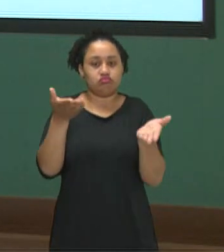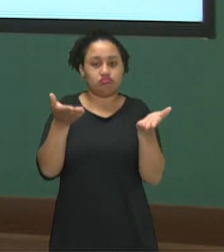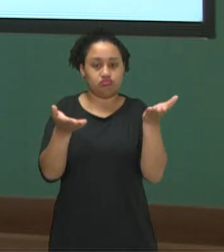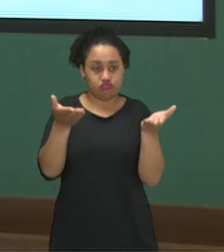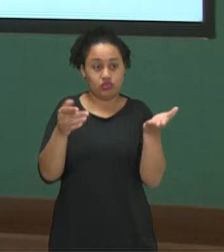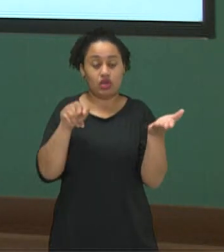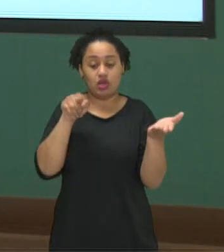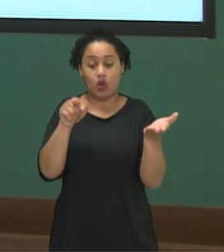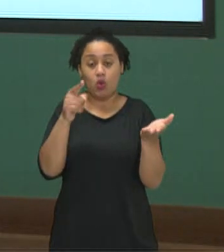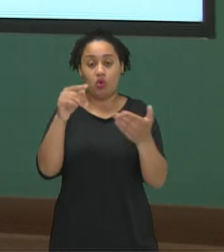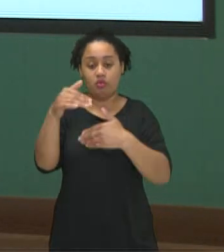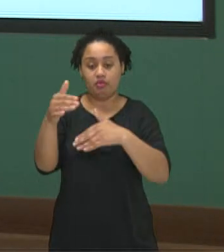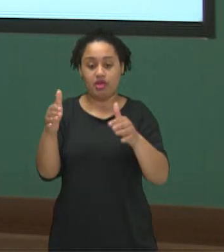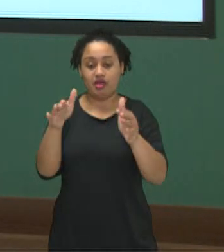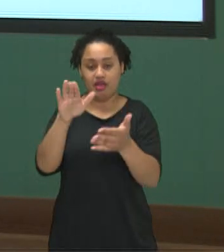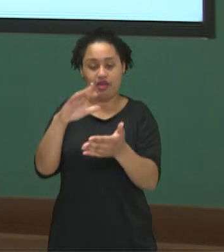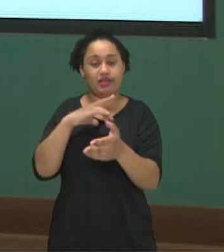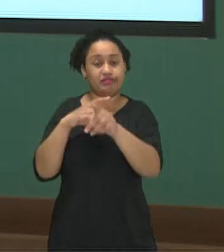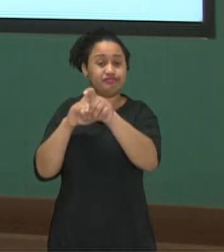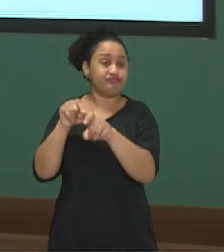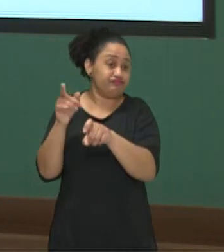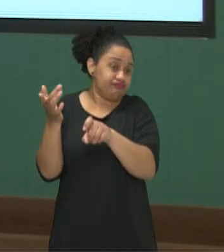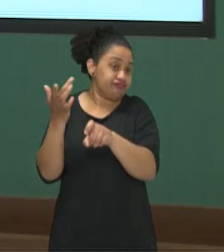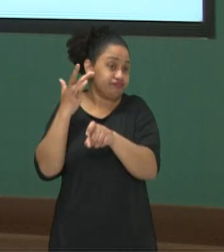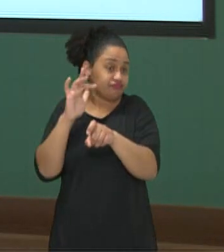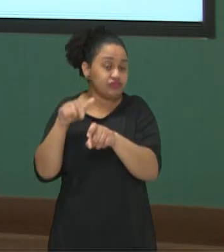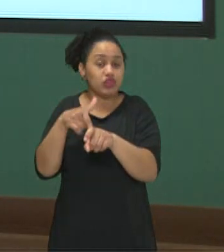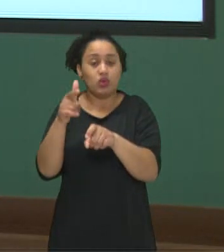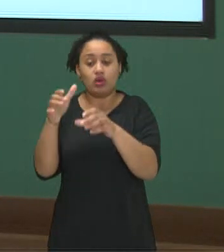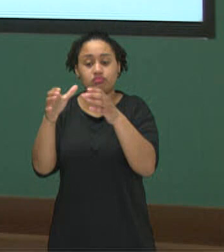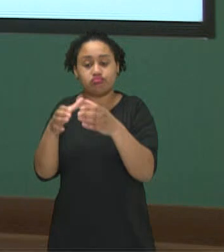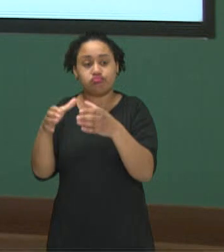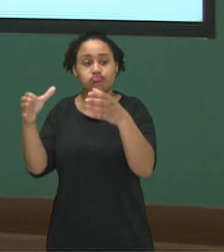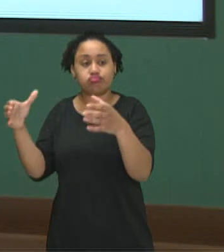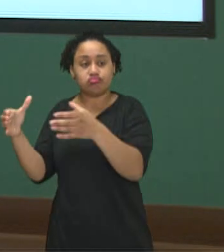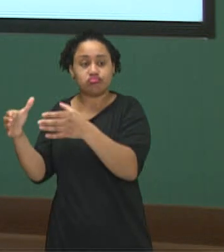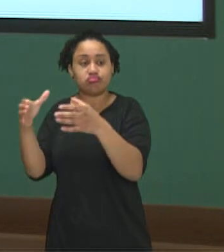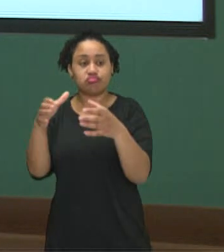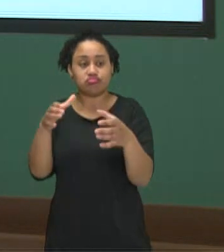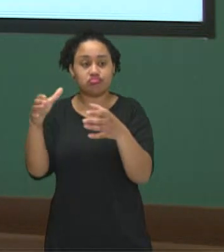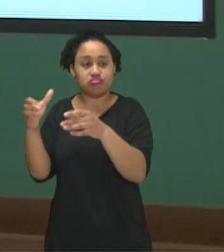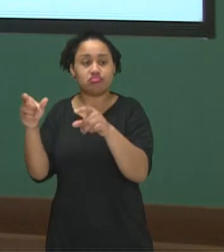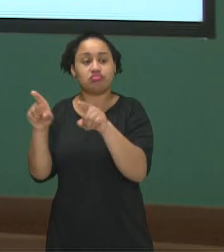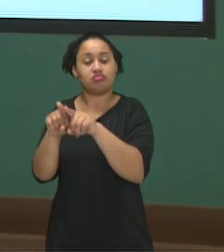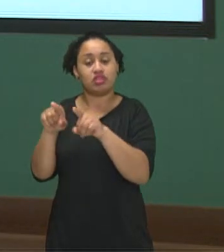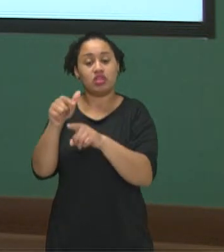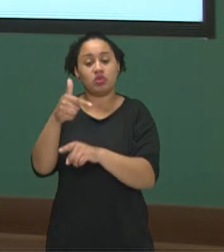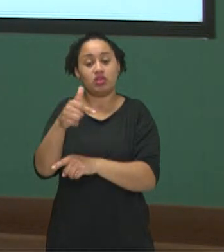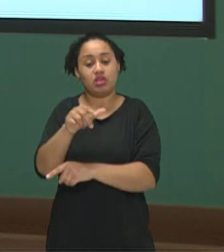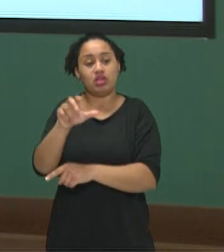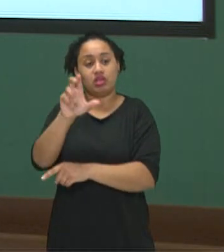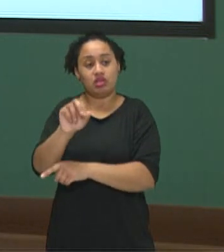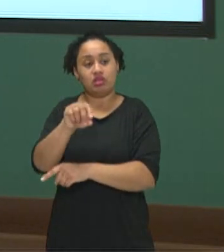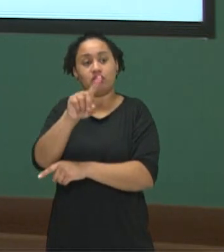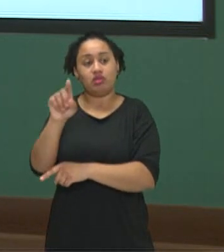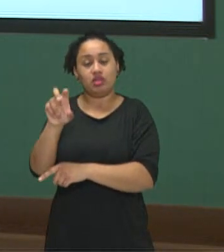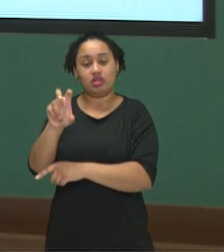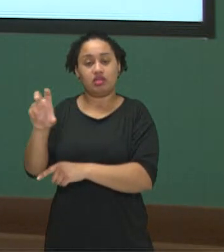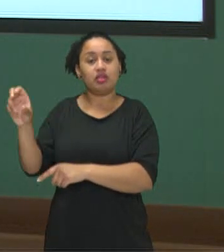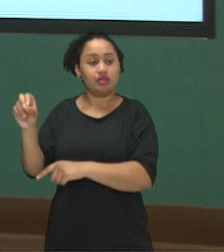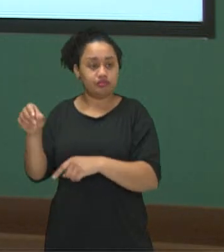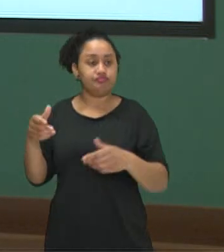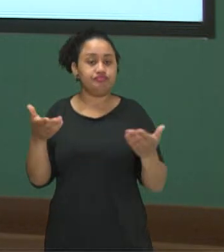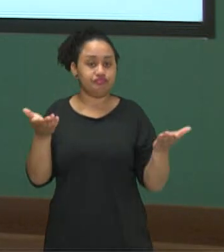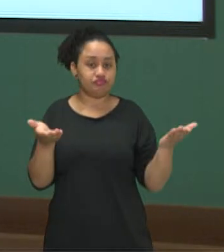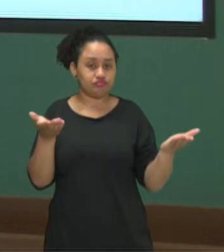apenas uma caixinha com o peso desconhecido e os 2 pezinhos metálicos aqui, ó, 250 gramas, 500